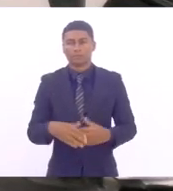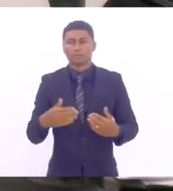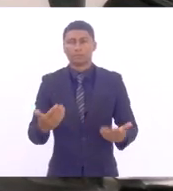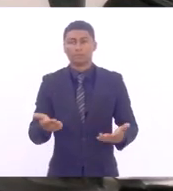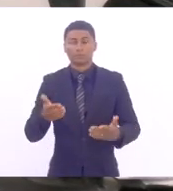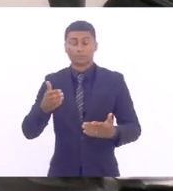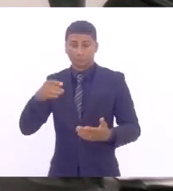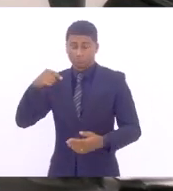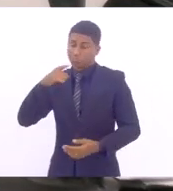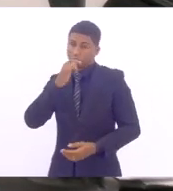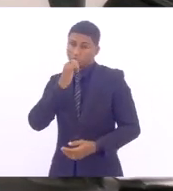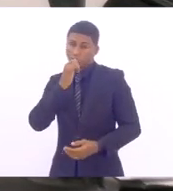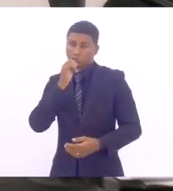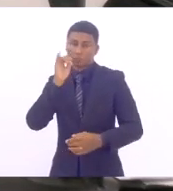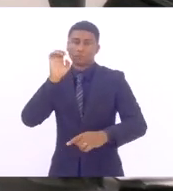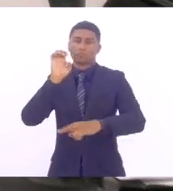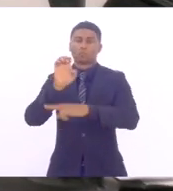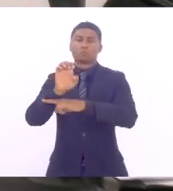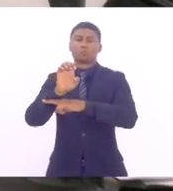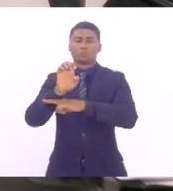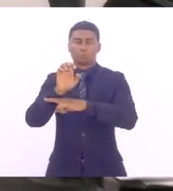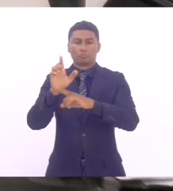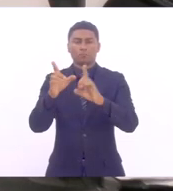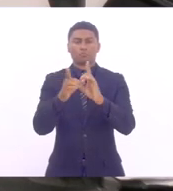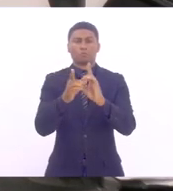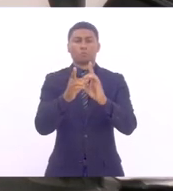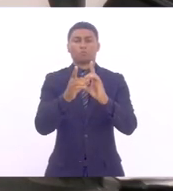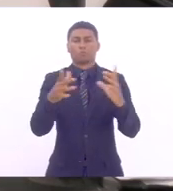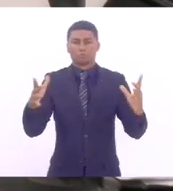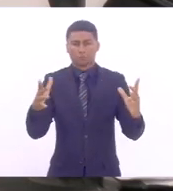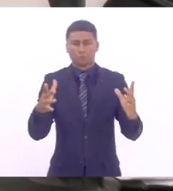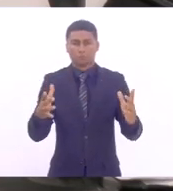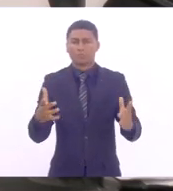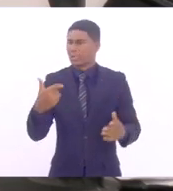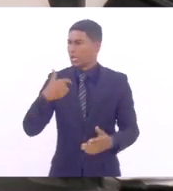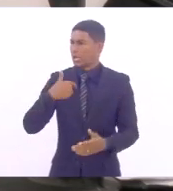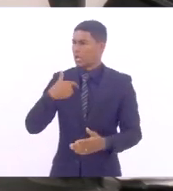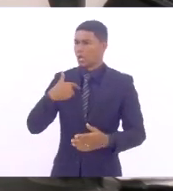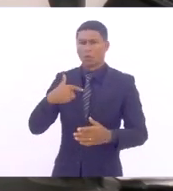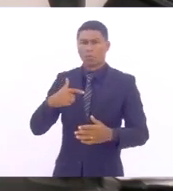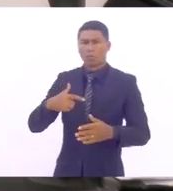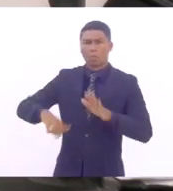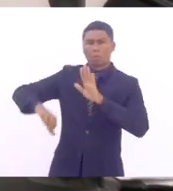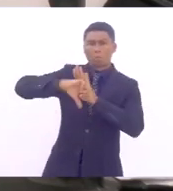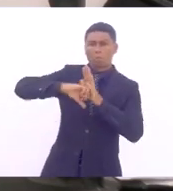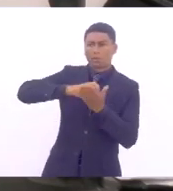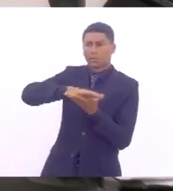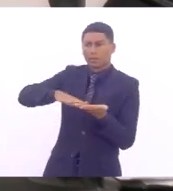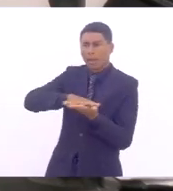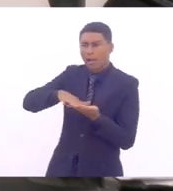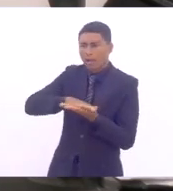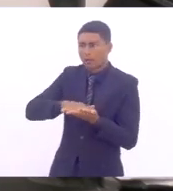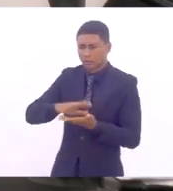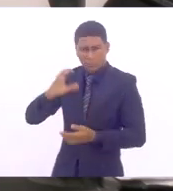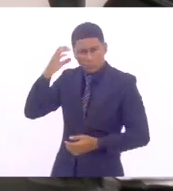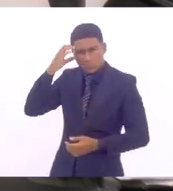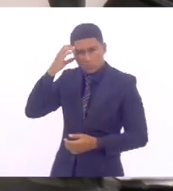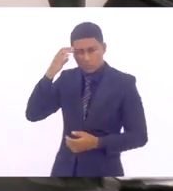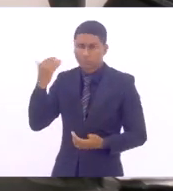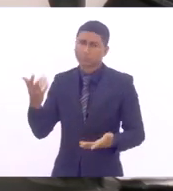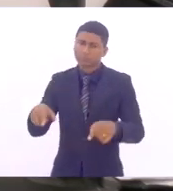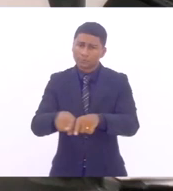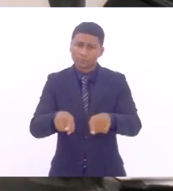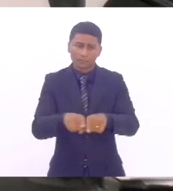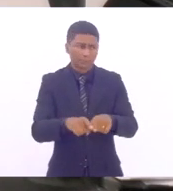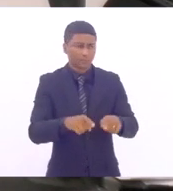de direito, num Estado republicano, pode responder por aquilo que não cometeu. As torcidas organizadas não podem responder por um ato individual de